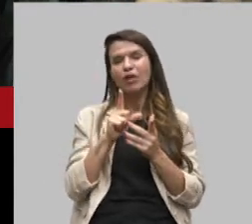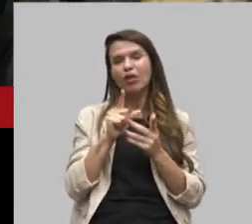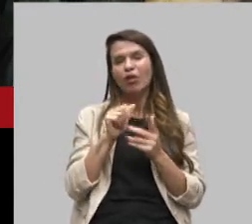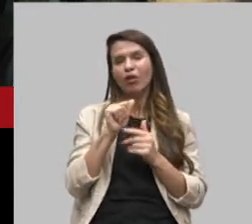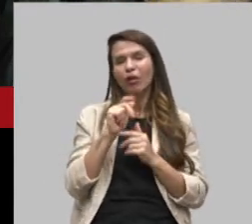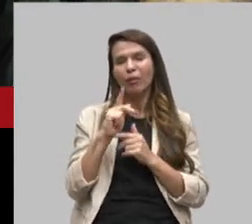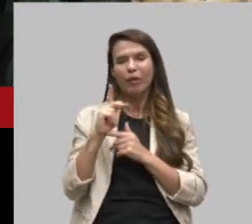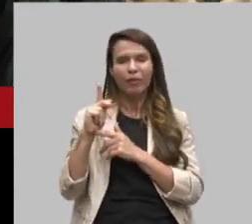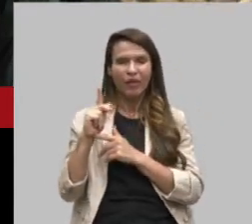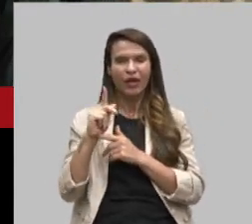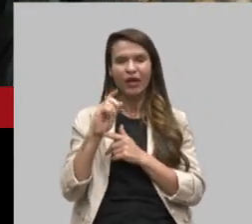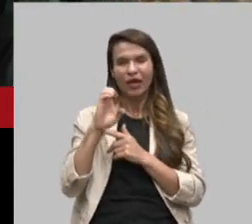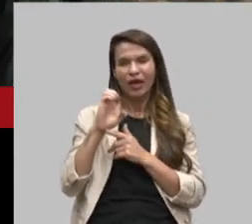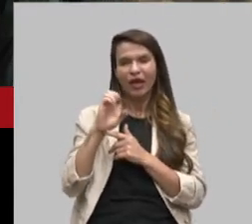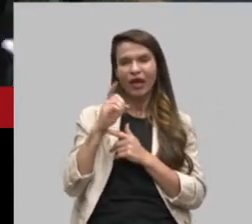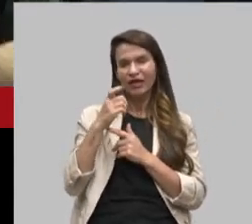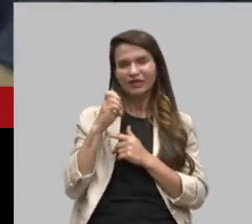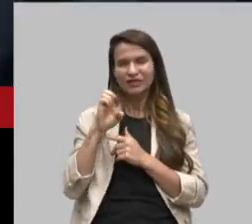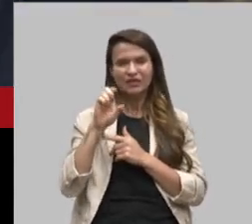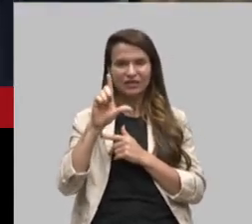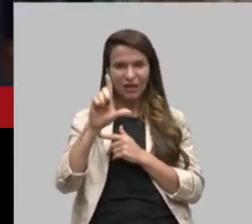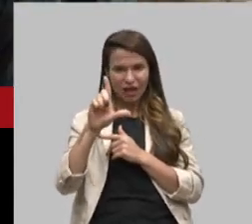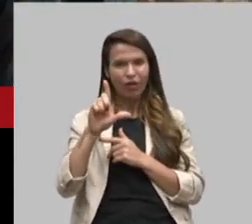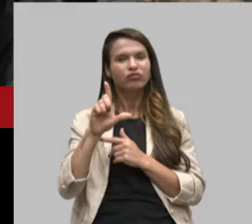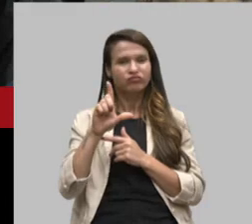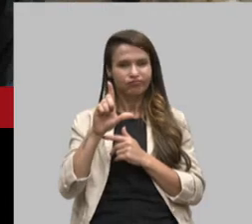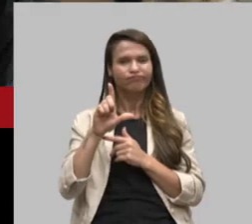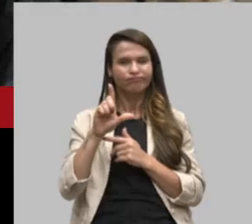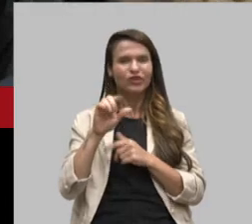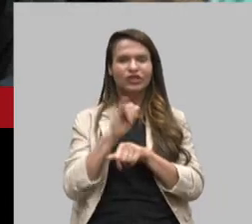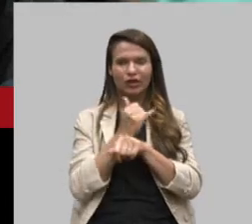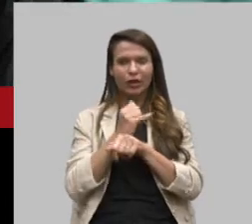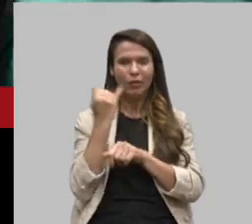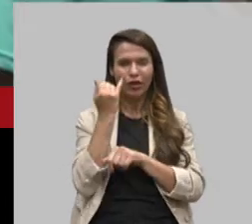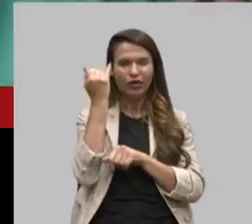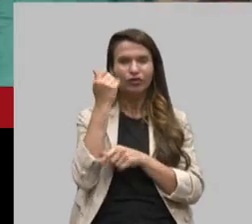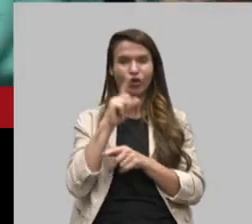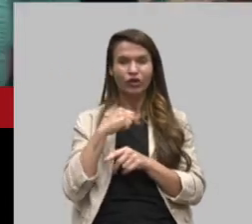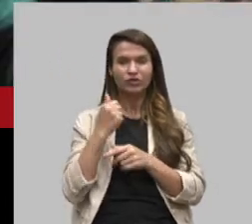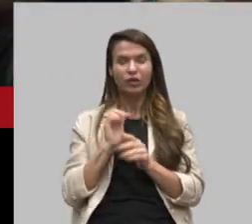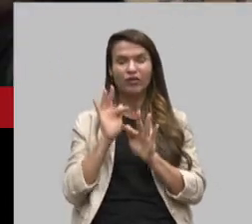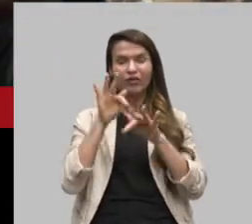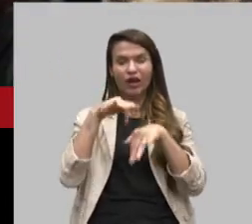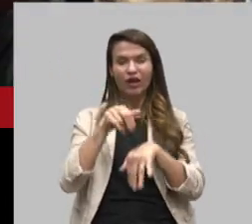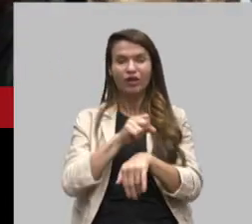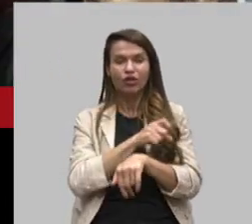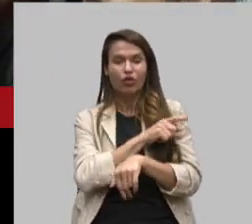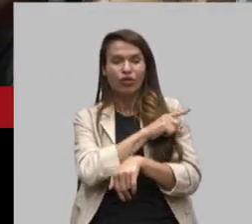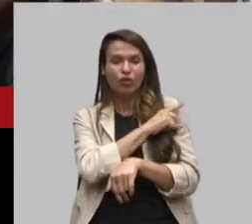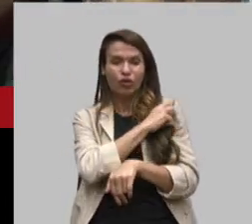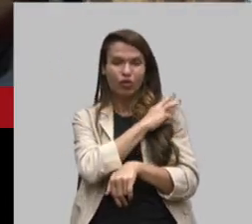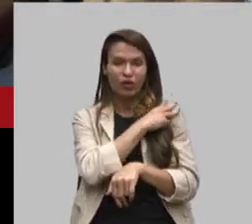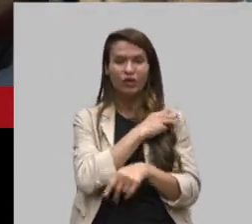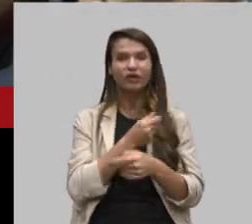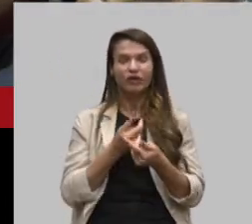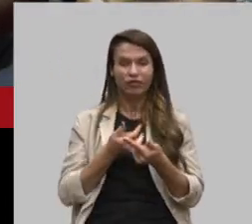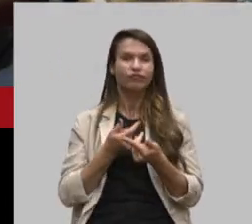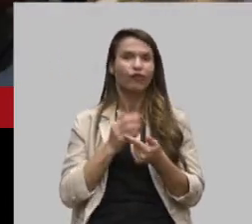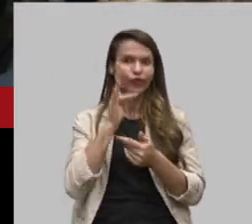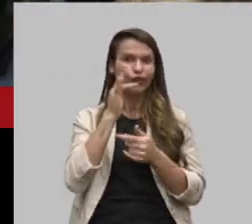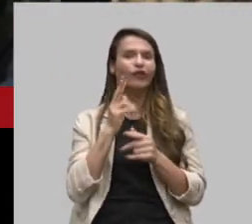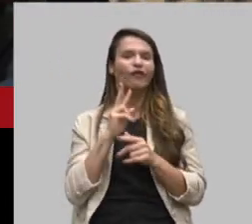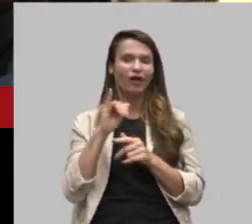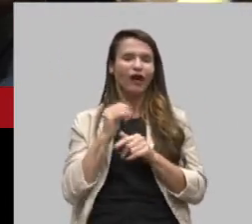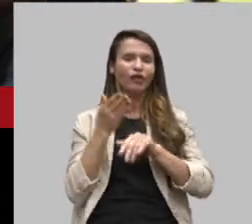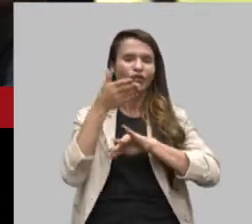fundamentais para nós que estamos cursando e finalizando o ensino médio e para aqueles que em breve ingressarão em uma faculdade e já que somos